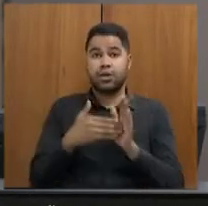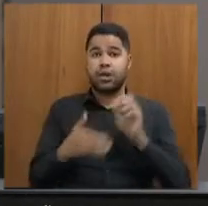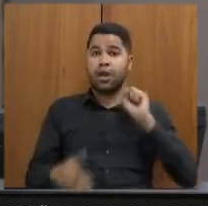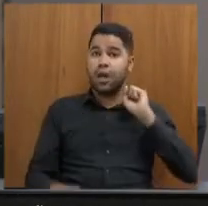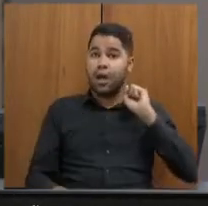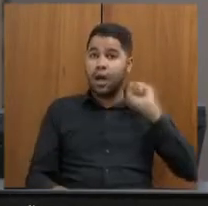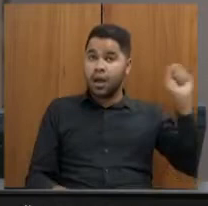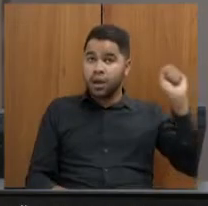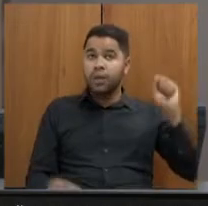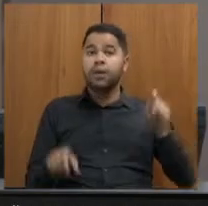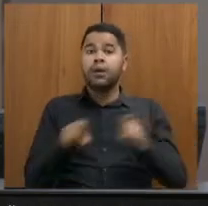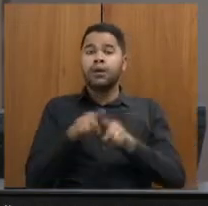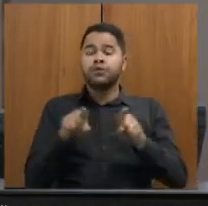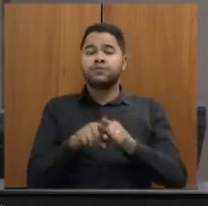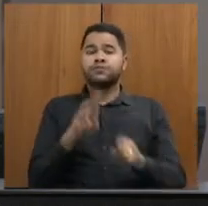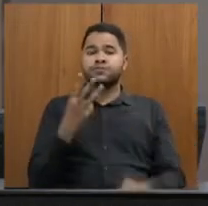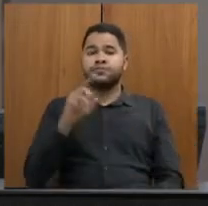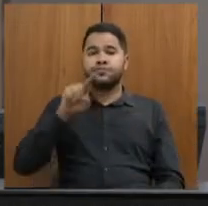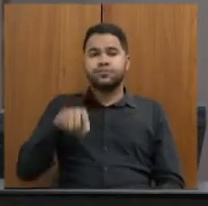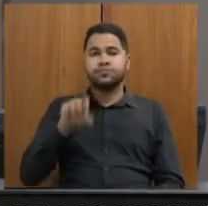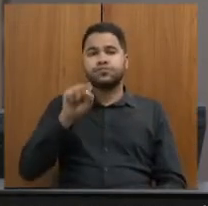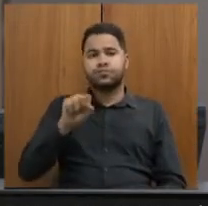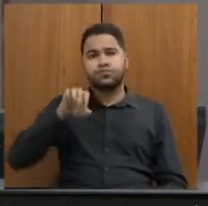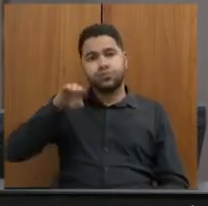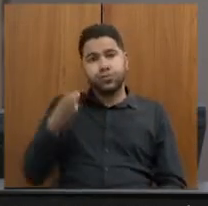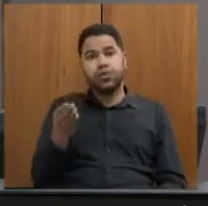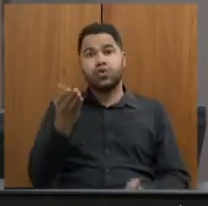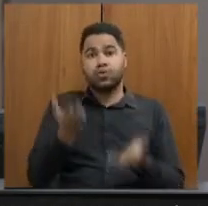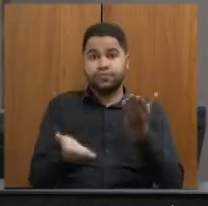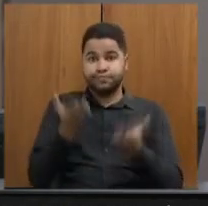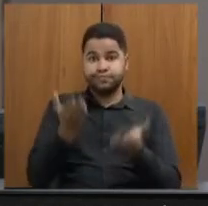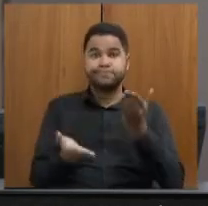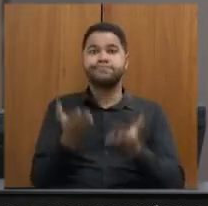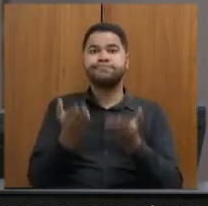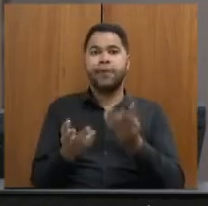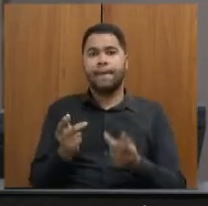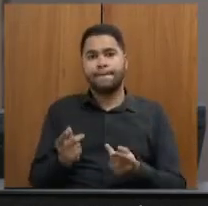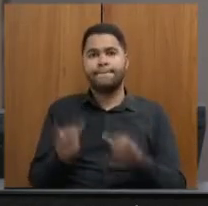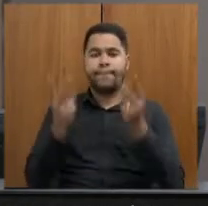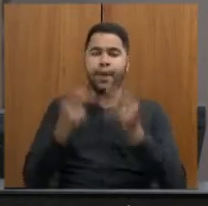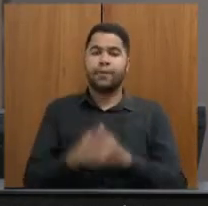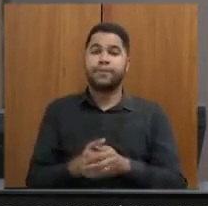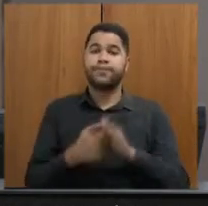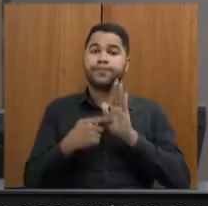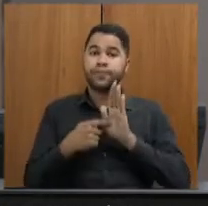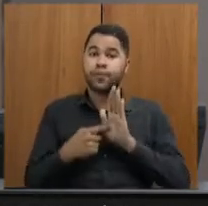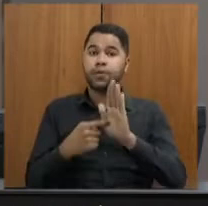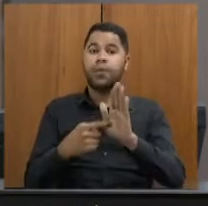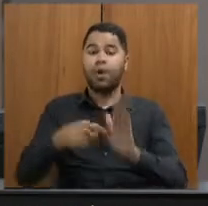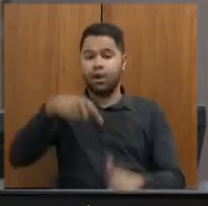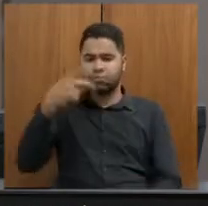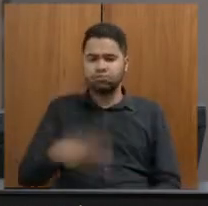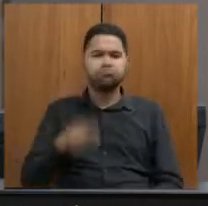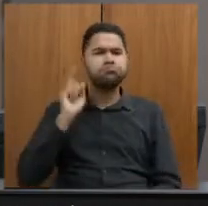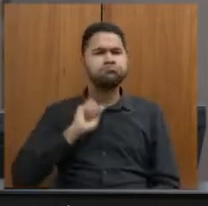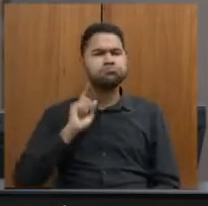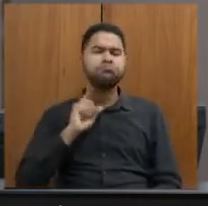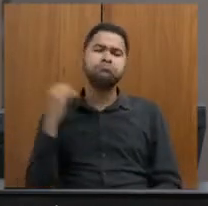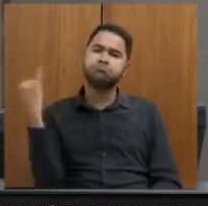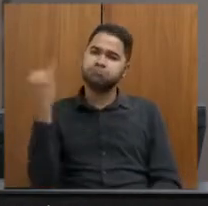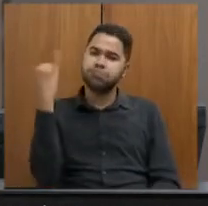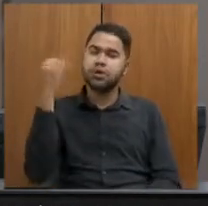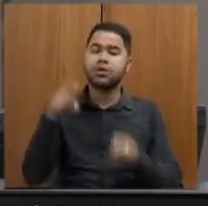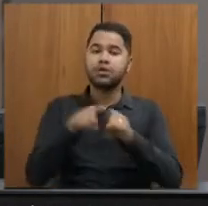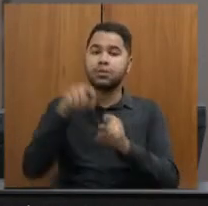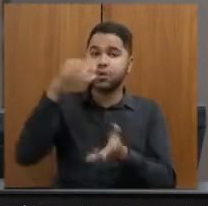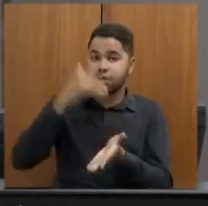3,8 milhões de toneladas de produtos abarcados então isso a gente mostra o valor de Minas Gerais e mostra